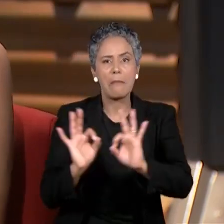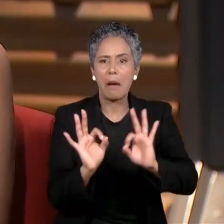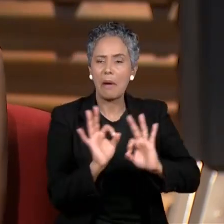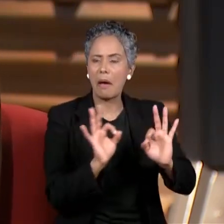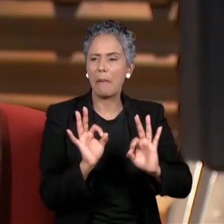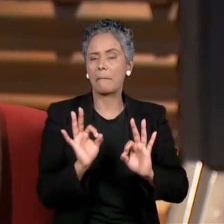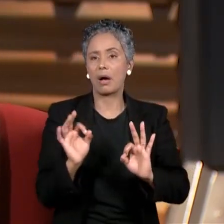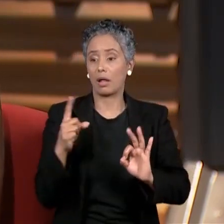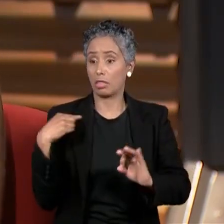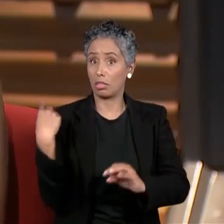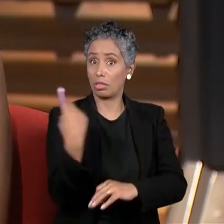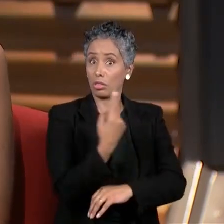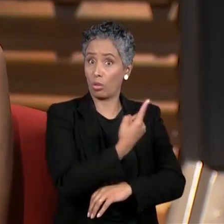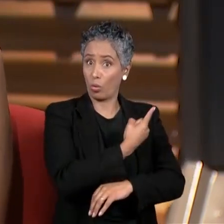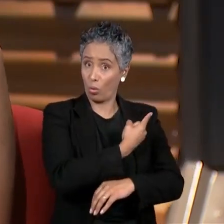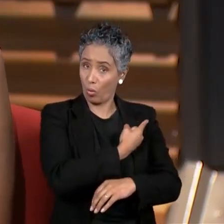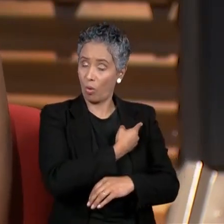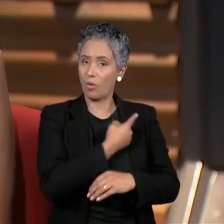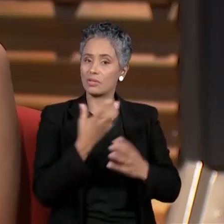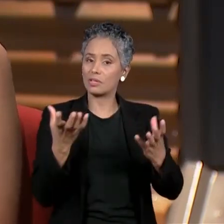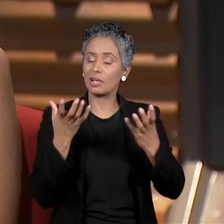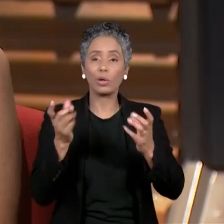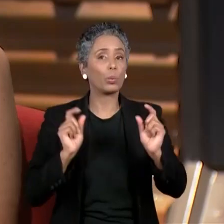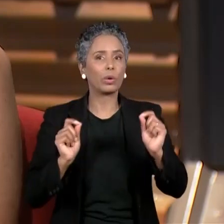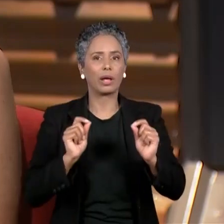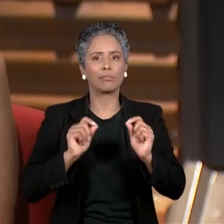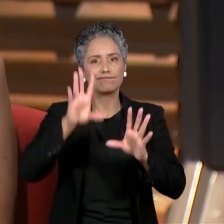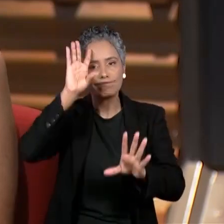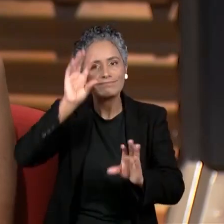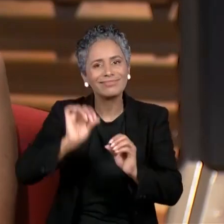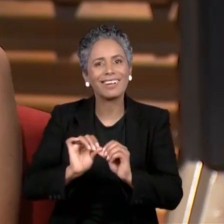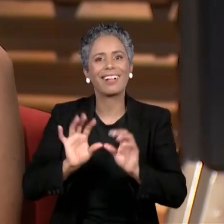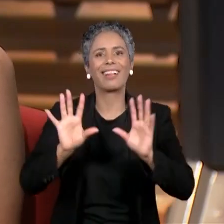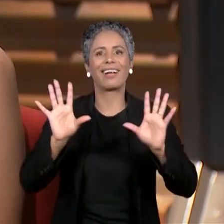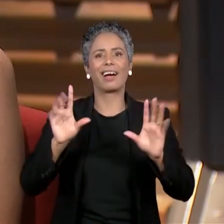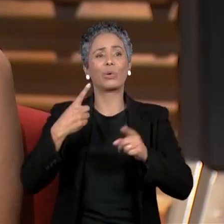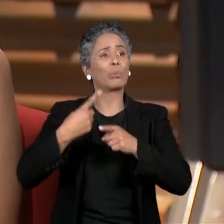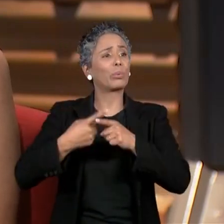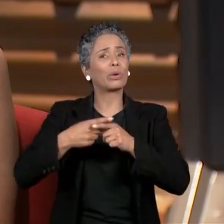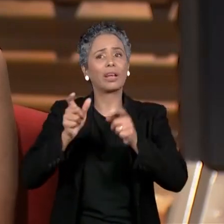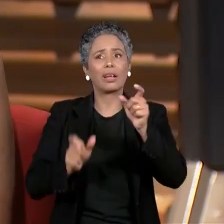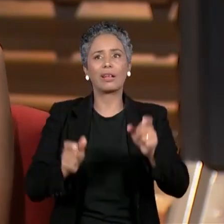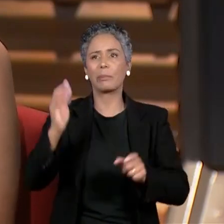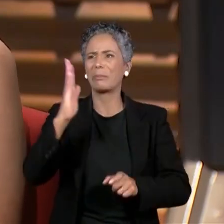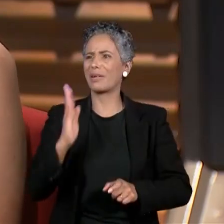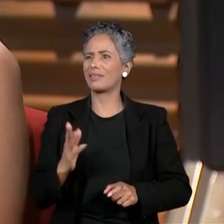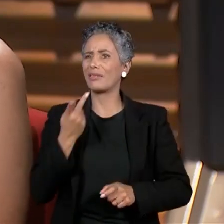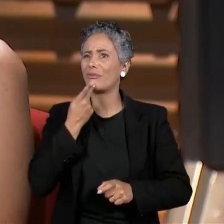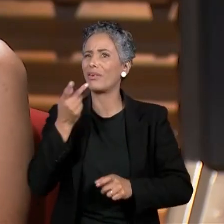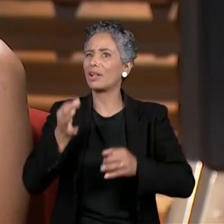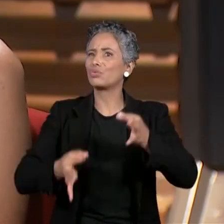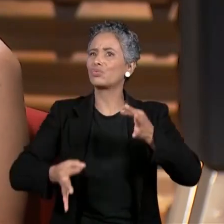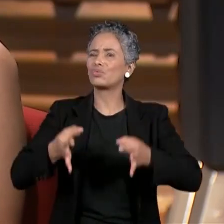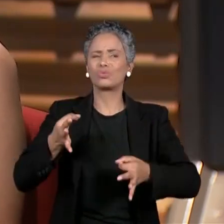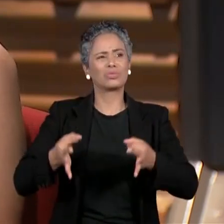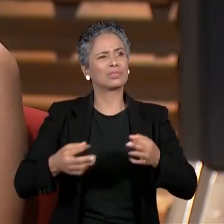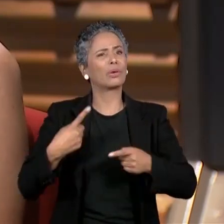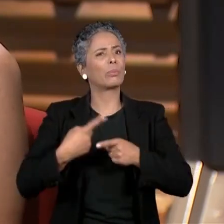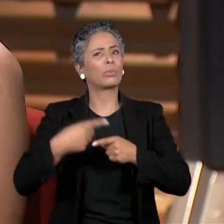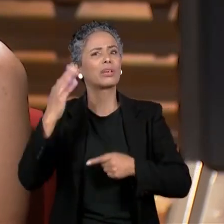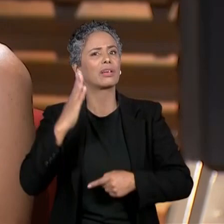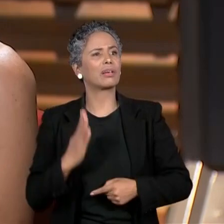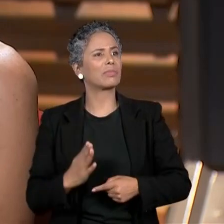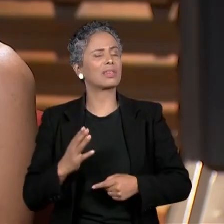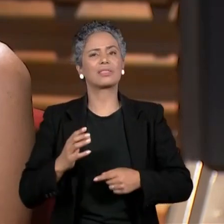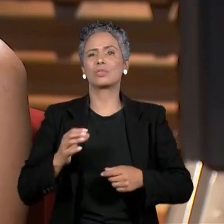entendesse gente queria entender que que é brasileiro chama de Justiça Por que que as pessoas acham que o Brasil é o país da impunidade